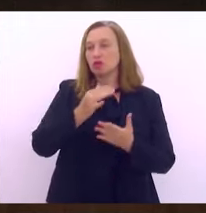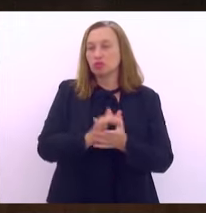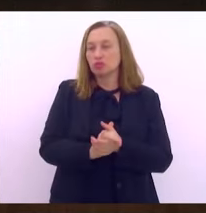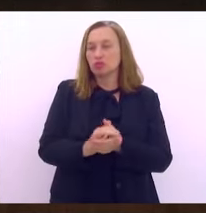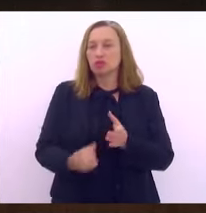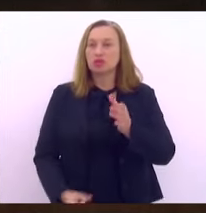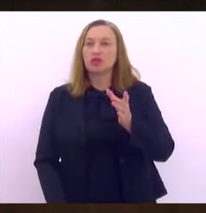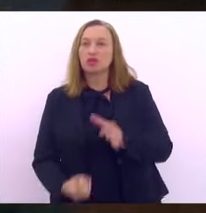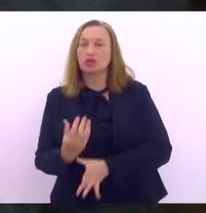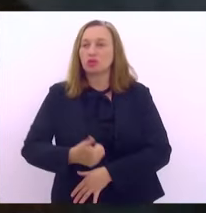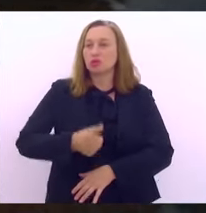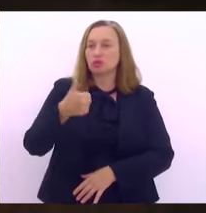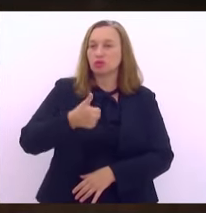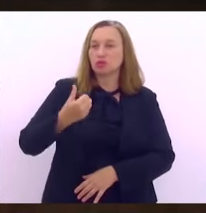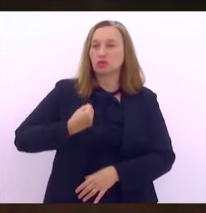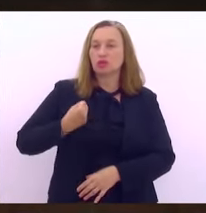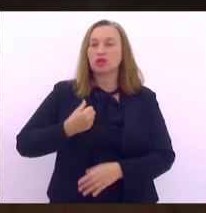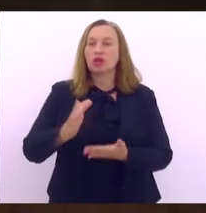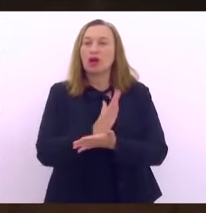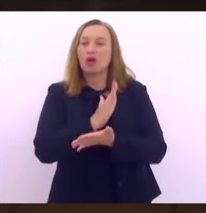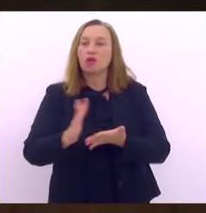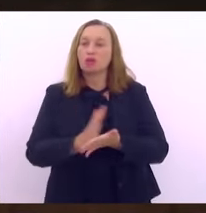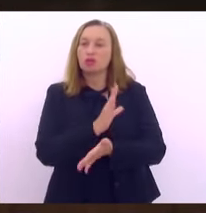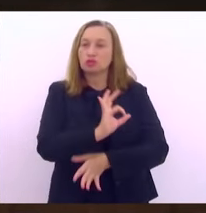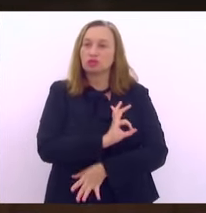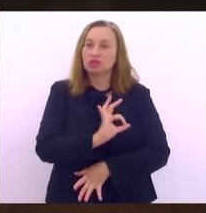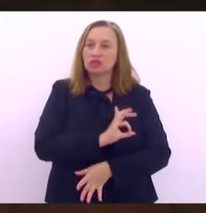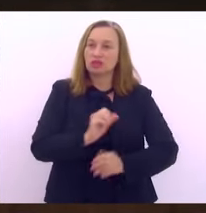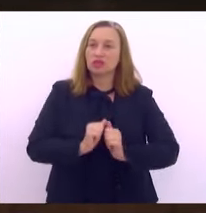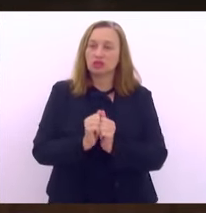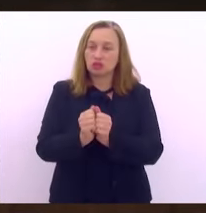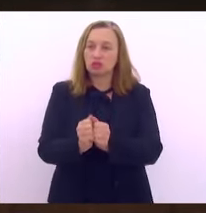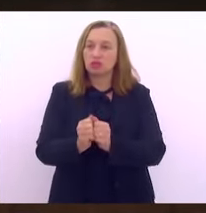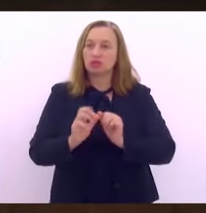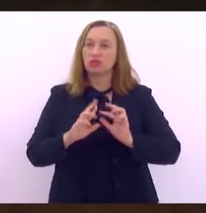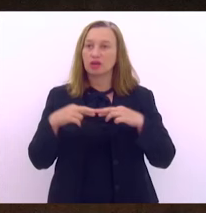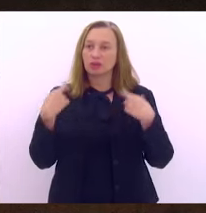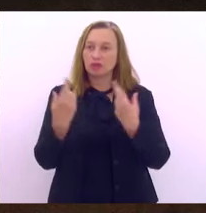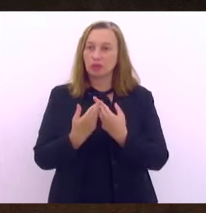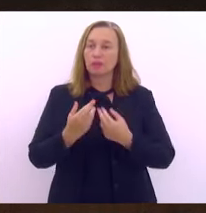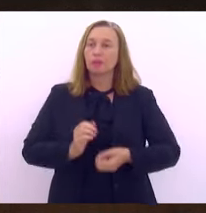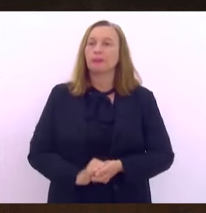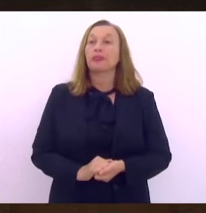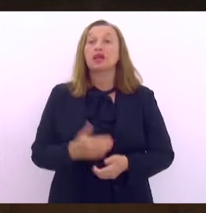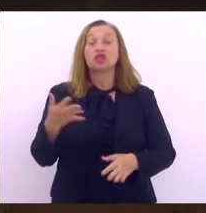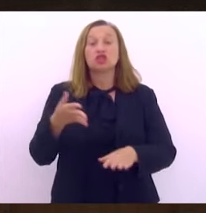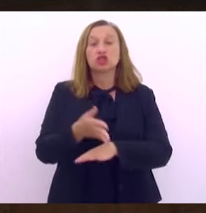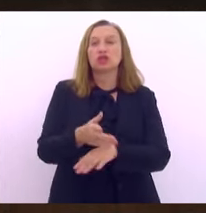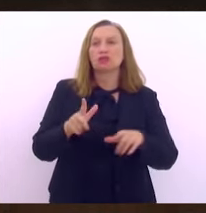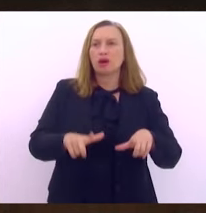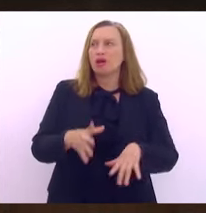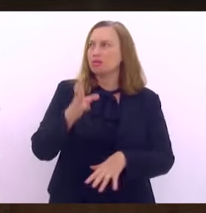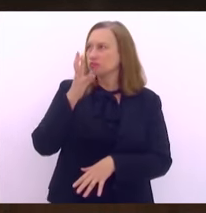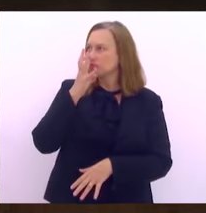RECAP, eu fui convidada por alguns policiais para estar presente no evento. E, chegando lá, muito me